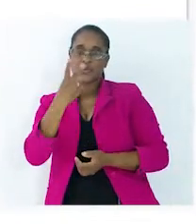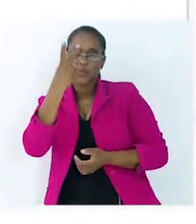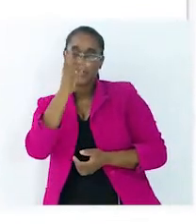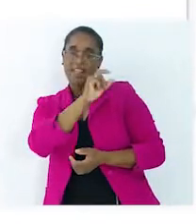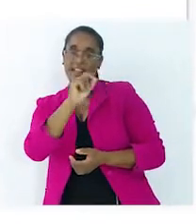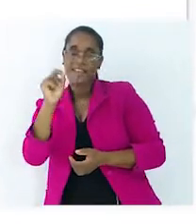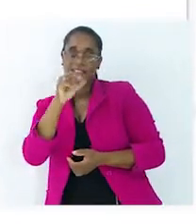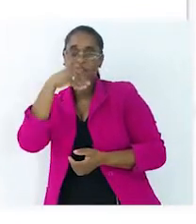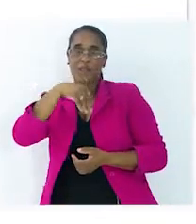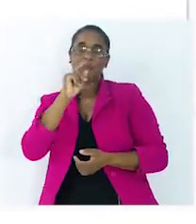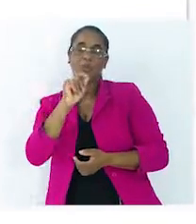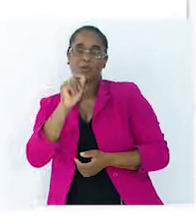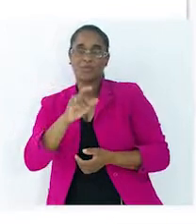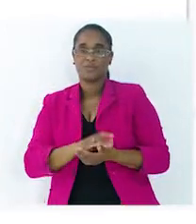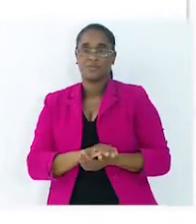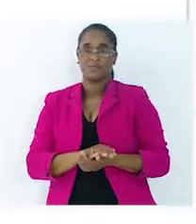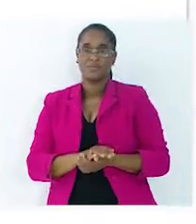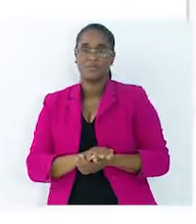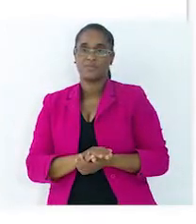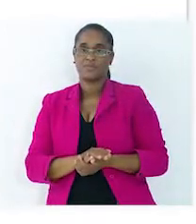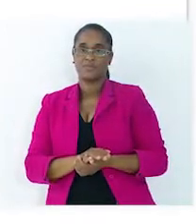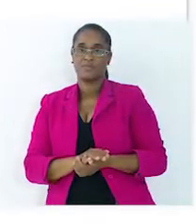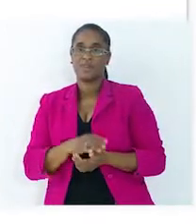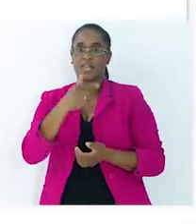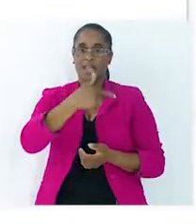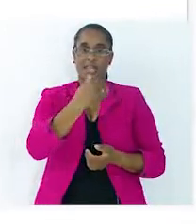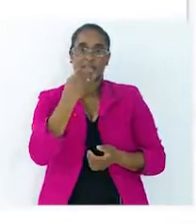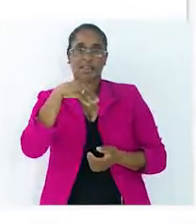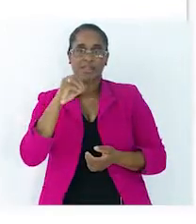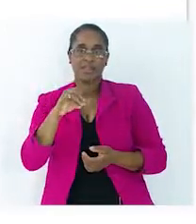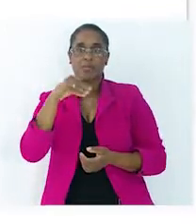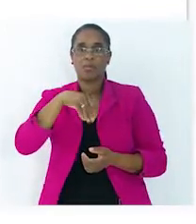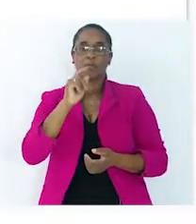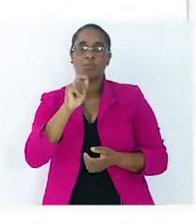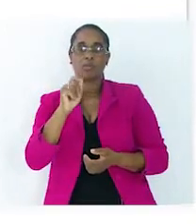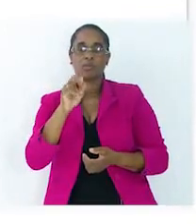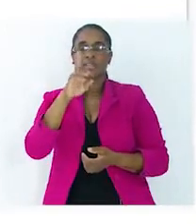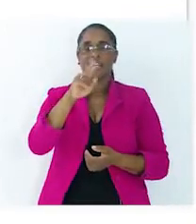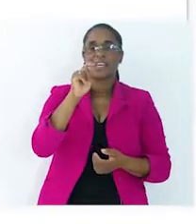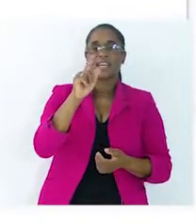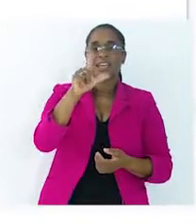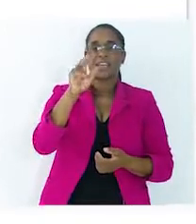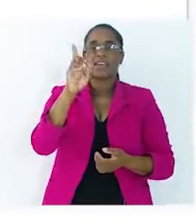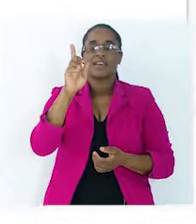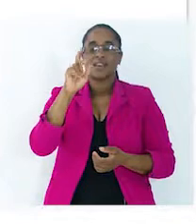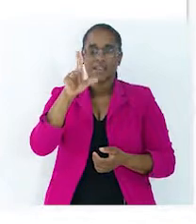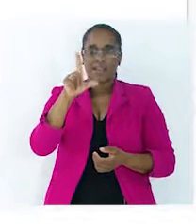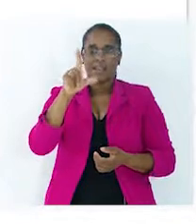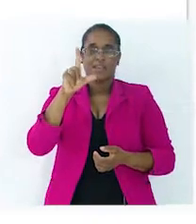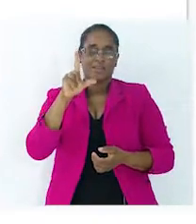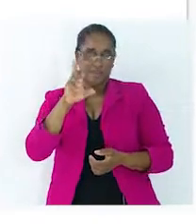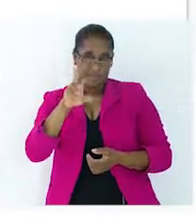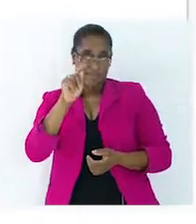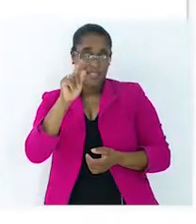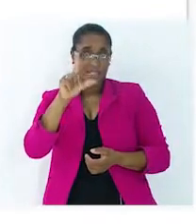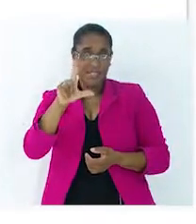de pronominalização é o tipo da pronominalização reflexa, pronominal reflexa. aqui,